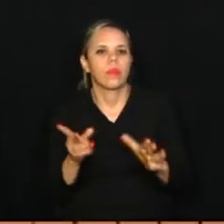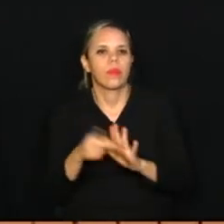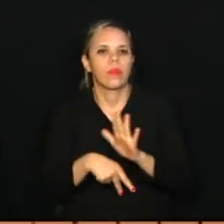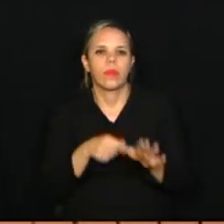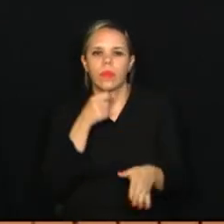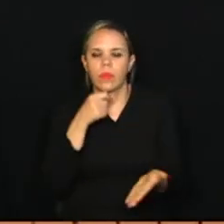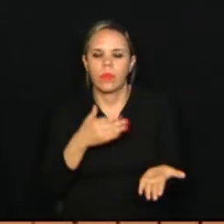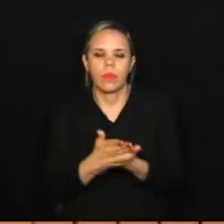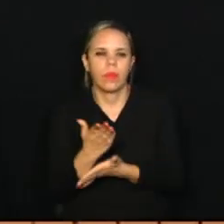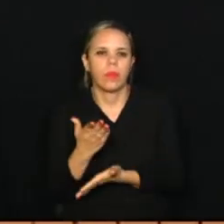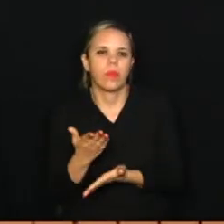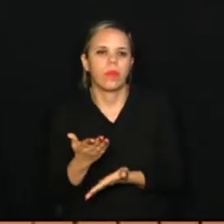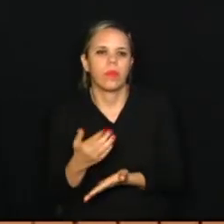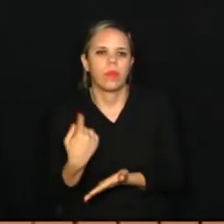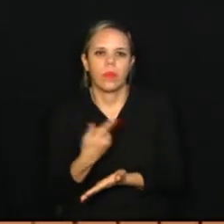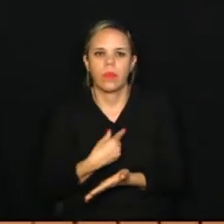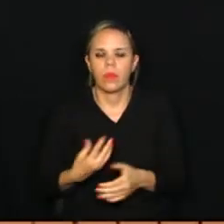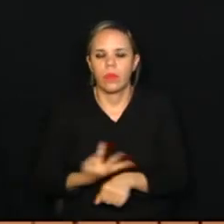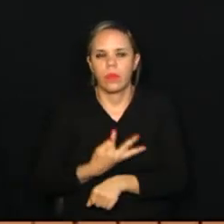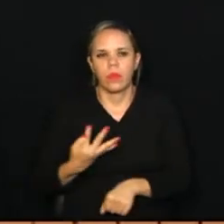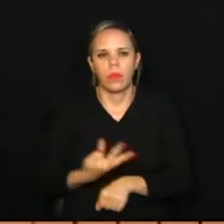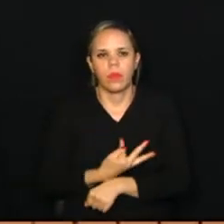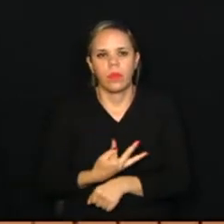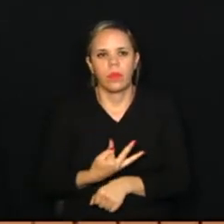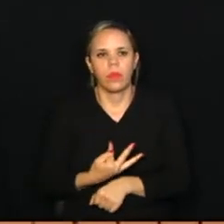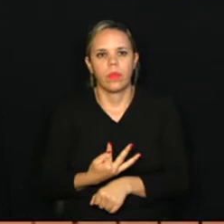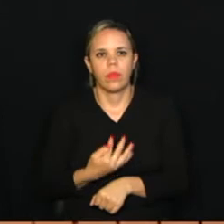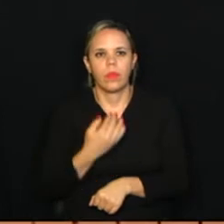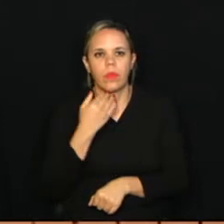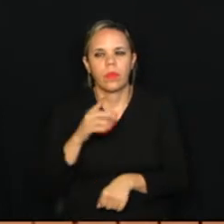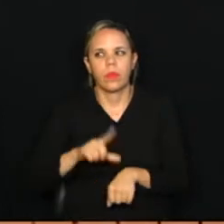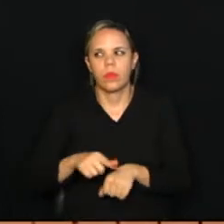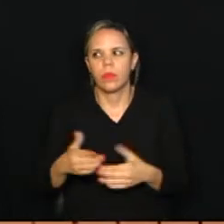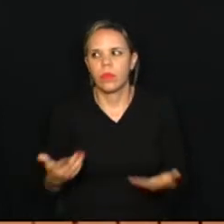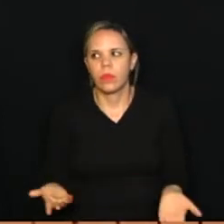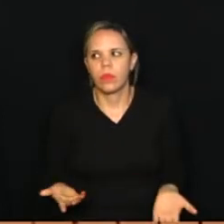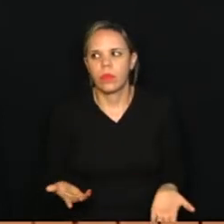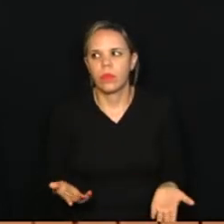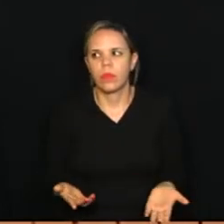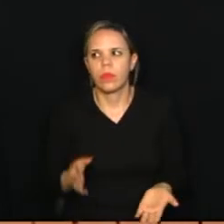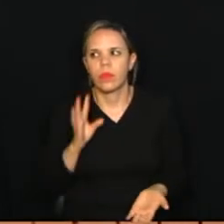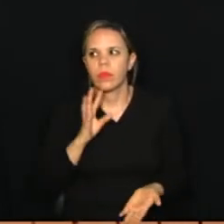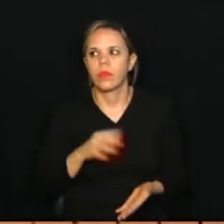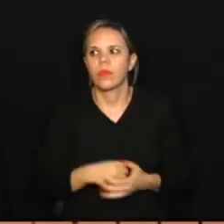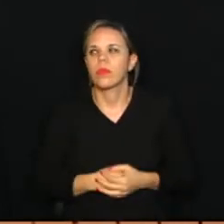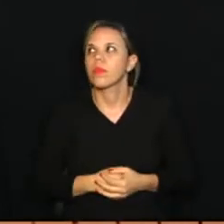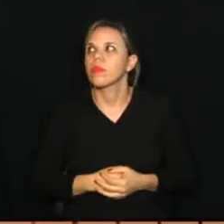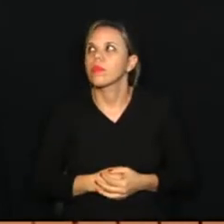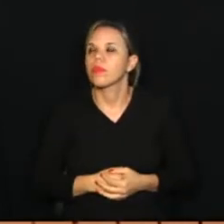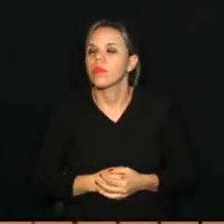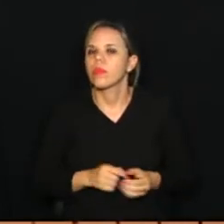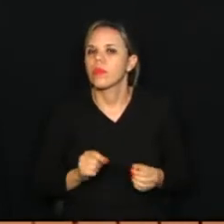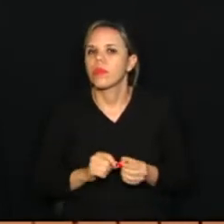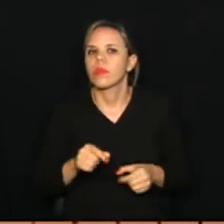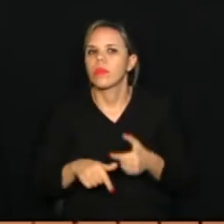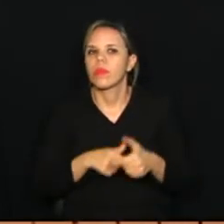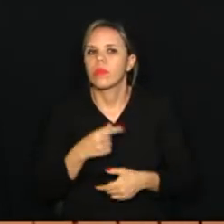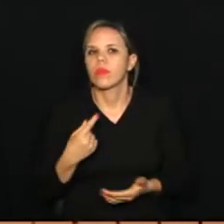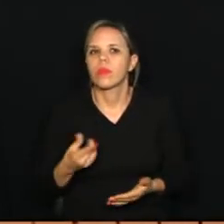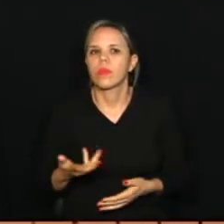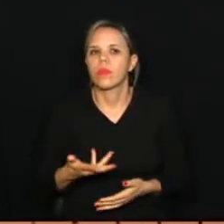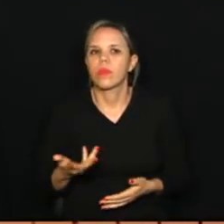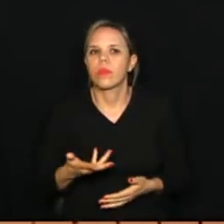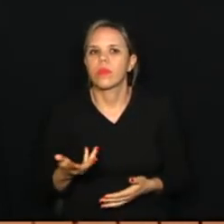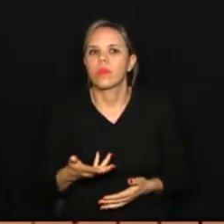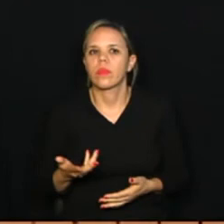foi aprovado, ou seja, nós estamos passando o carro diante dos bois. Então, legal, muito bacana fazer o serviço de